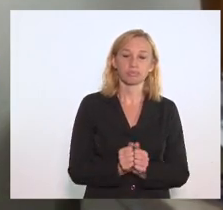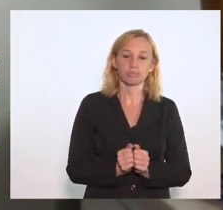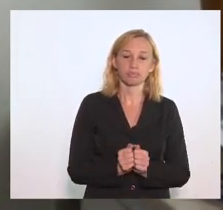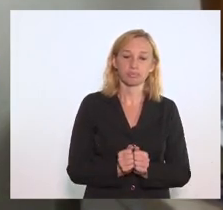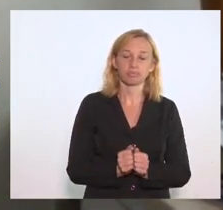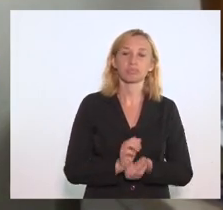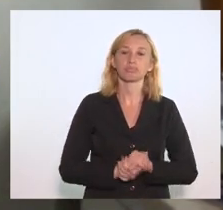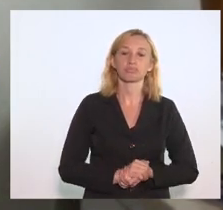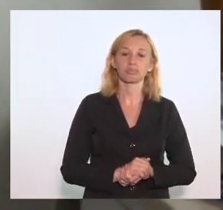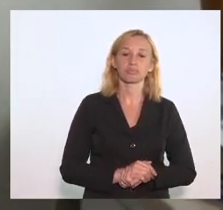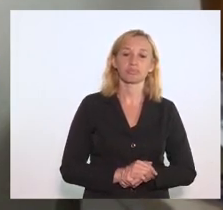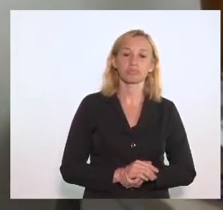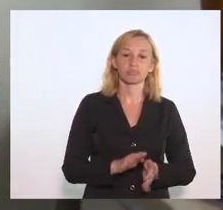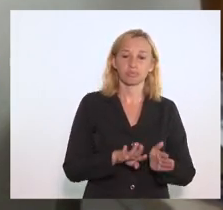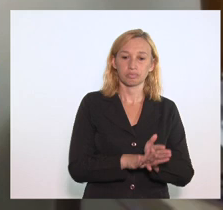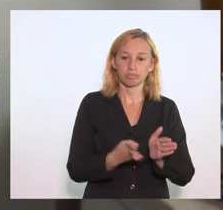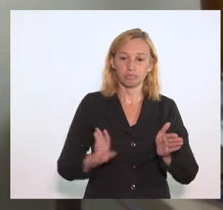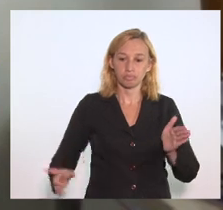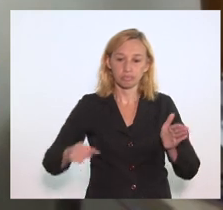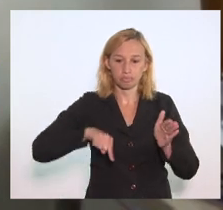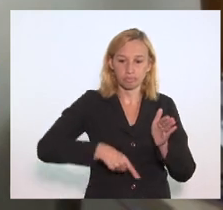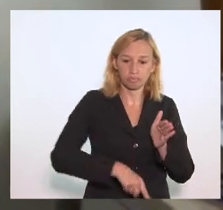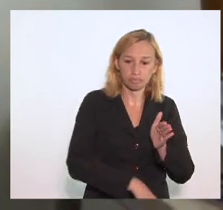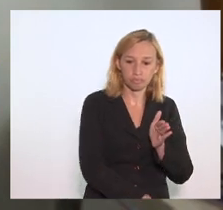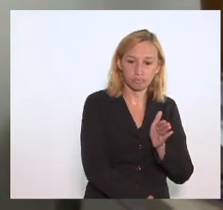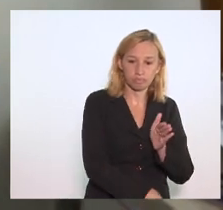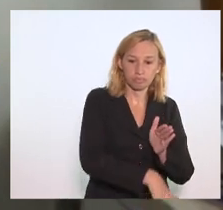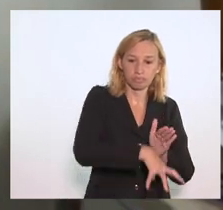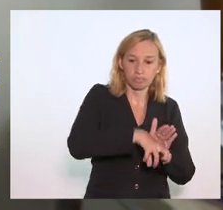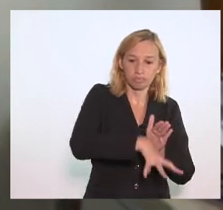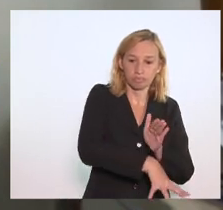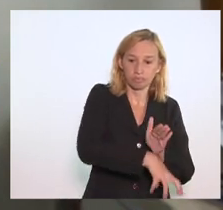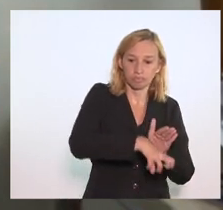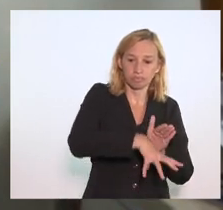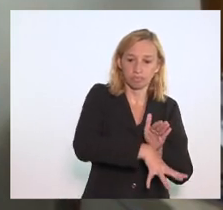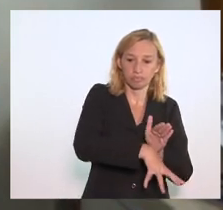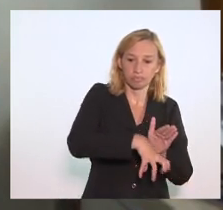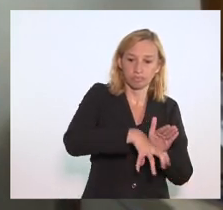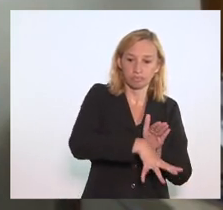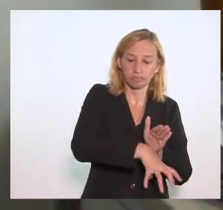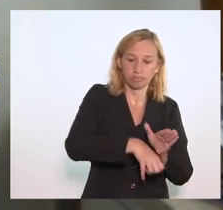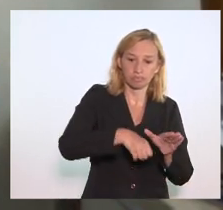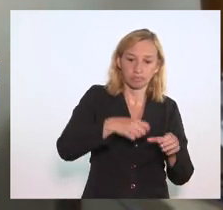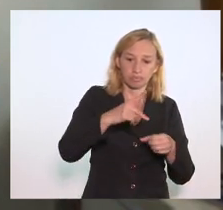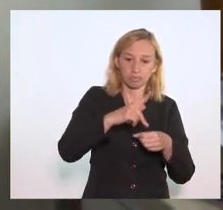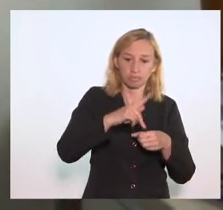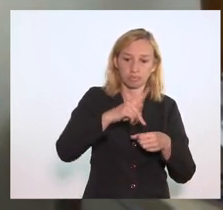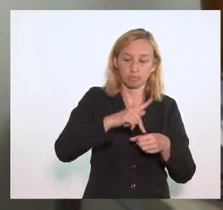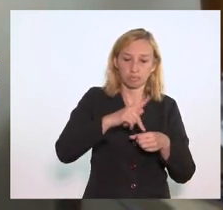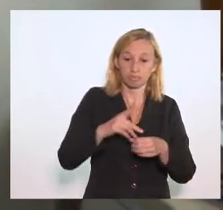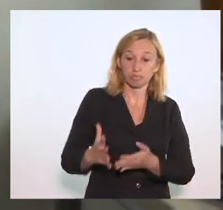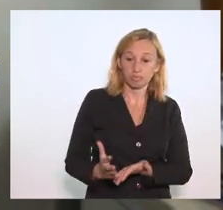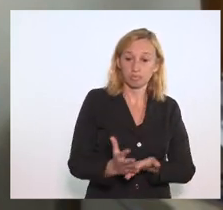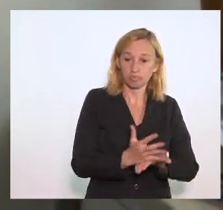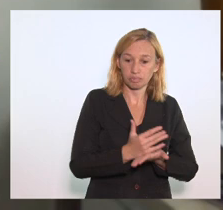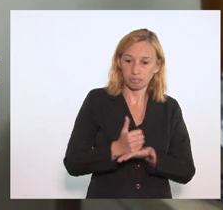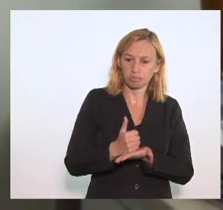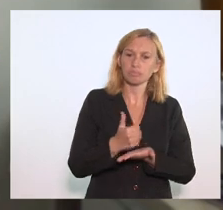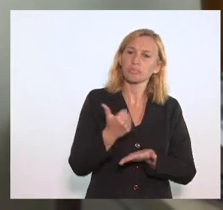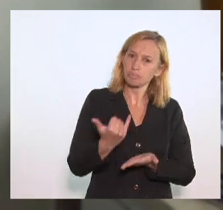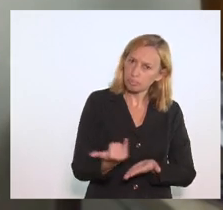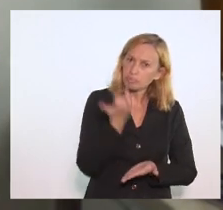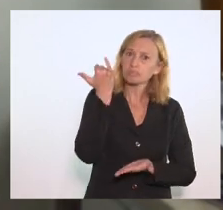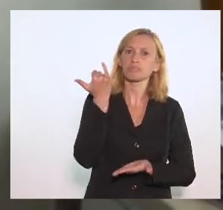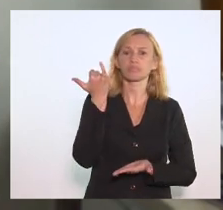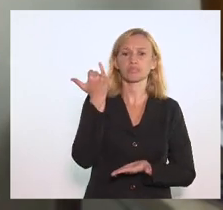fundo do mar para fazer a extração do petróleo. É uma arrecadação importante,